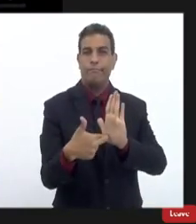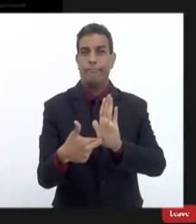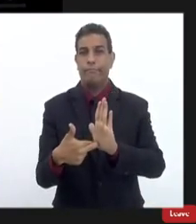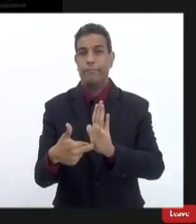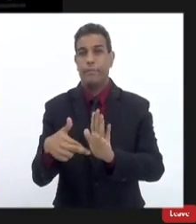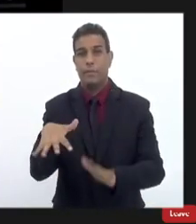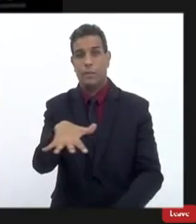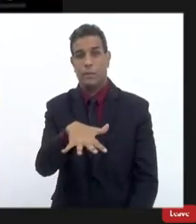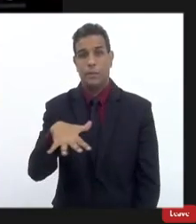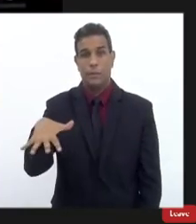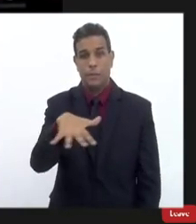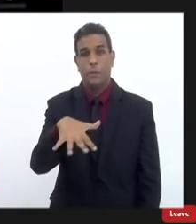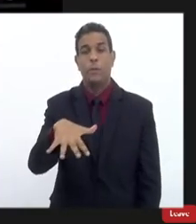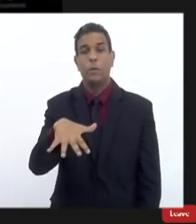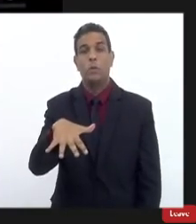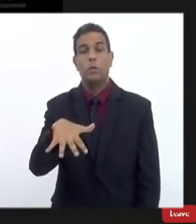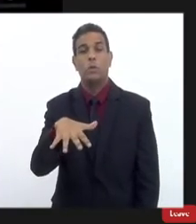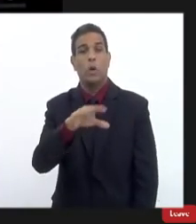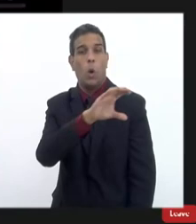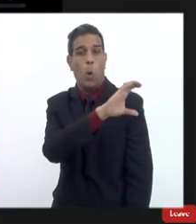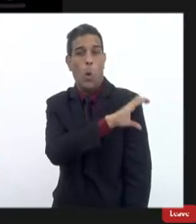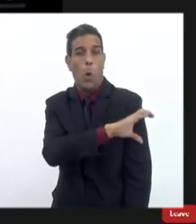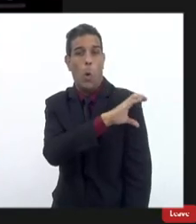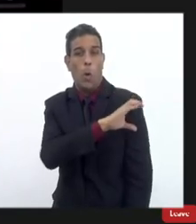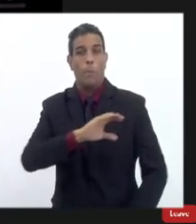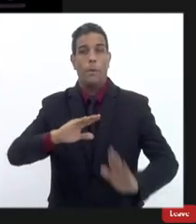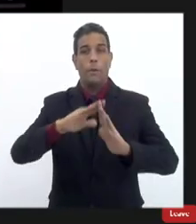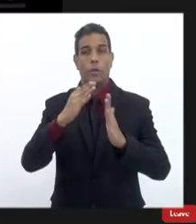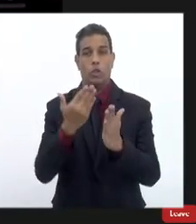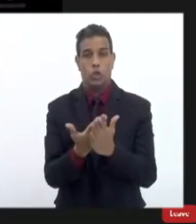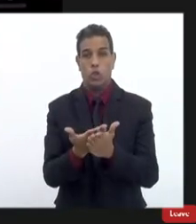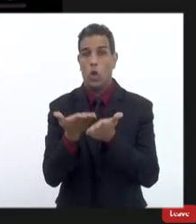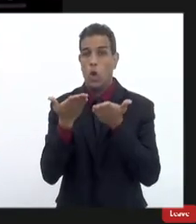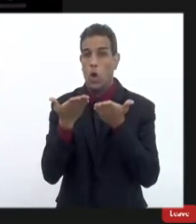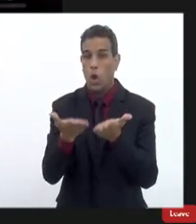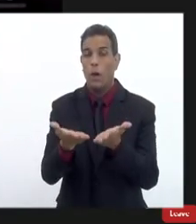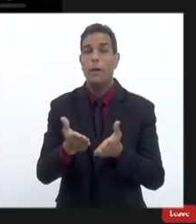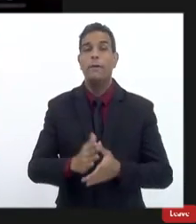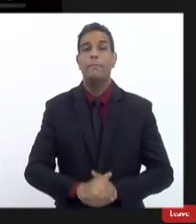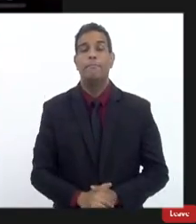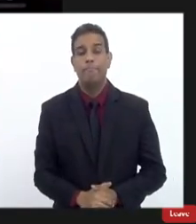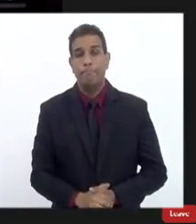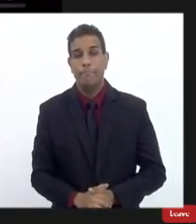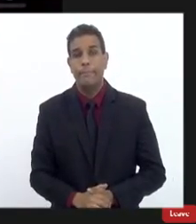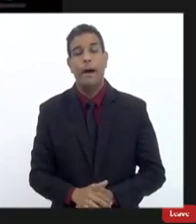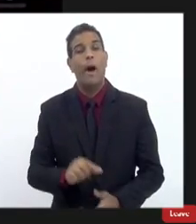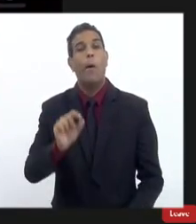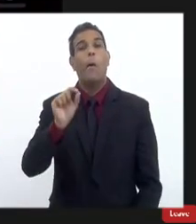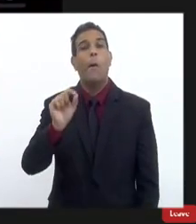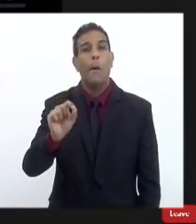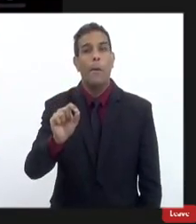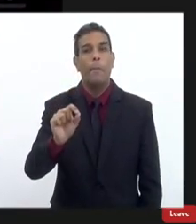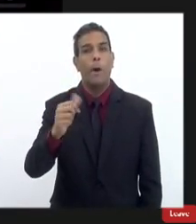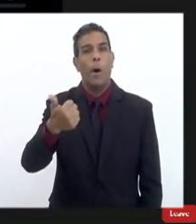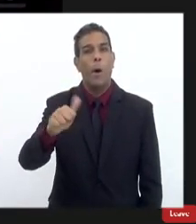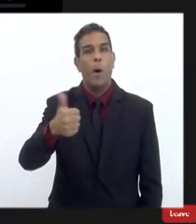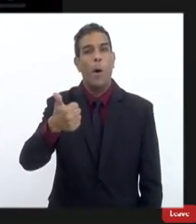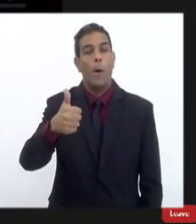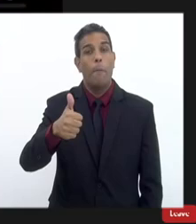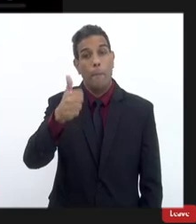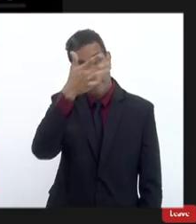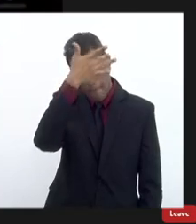município de Campos, ao qual eu moro, nós temos a escola São Francisco de Sales, né, que ela teve 11